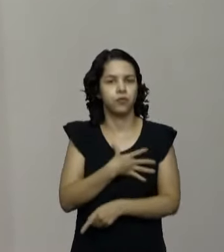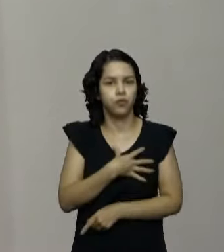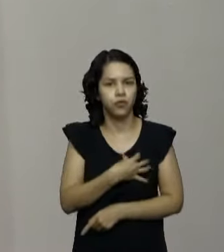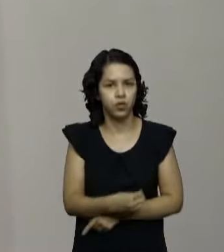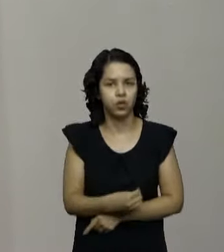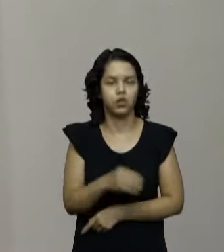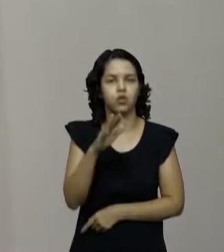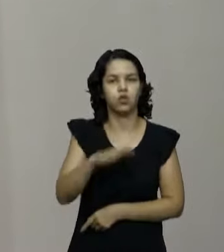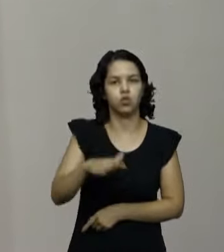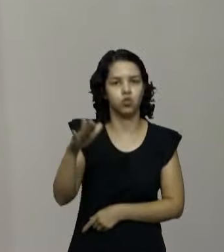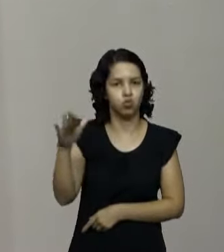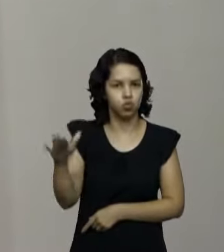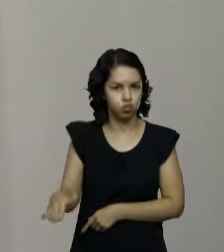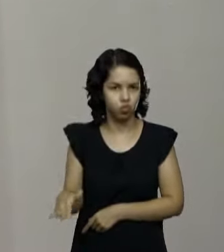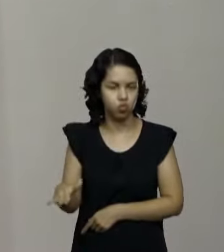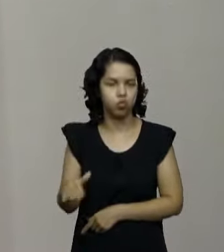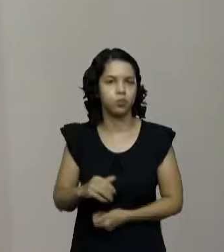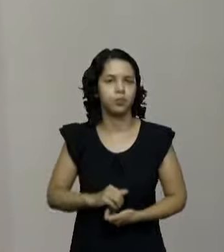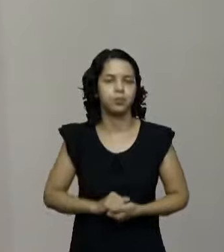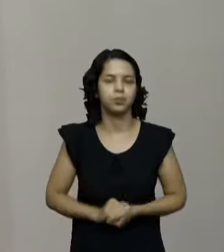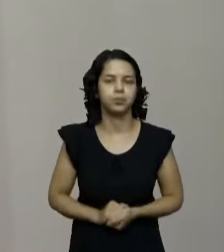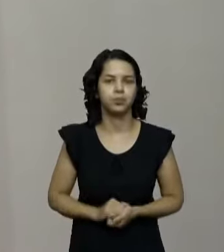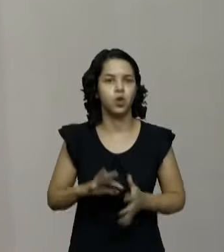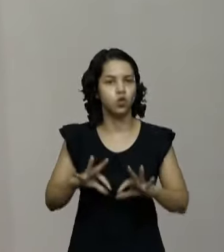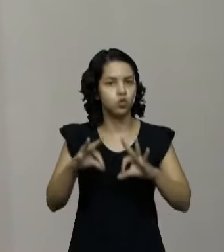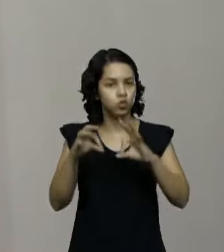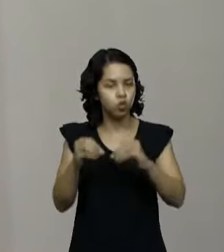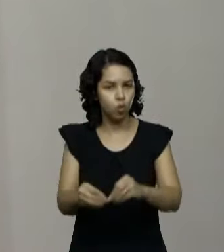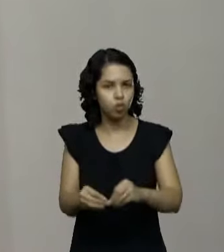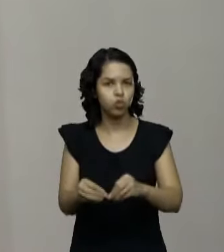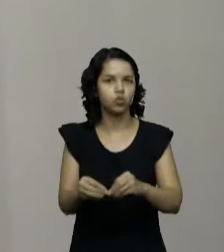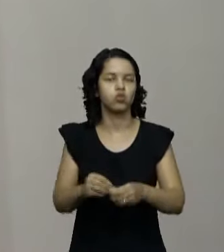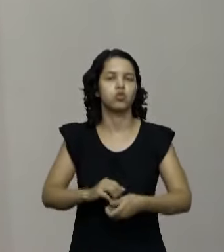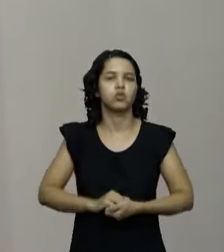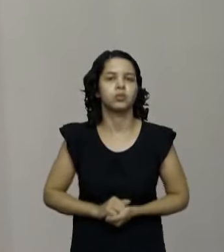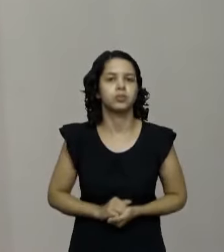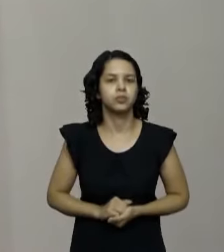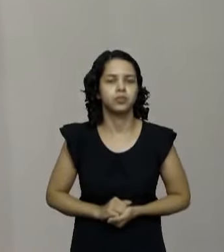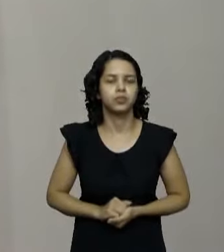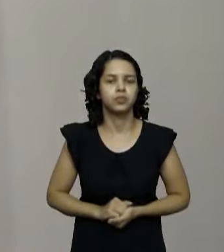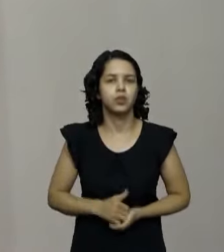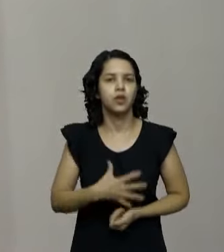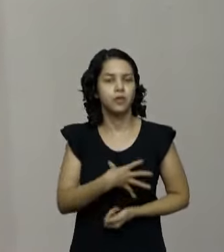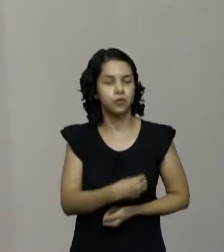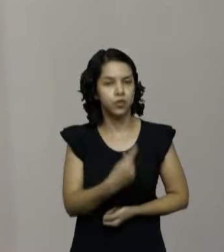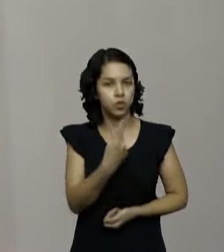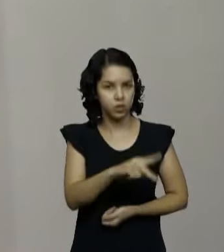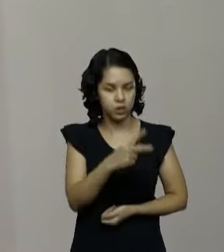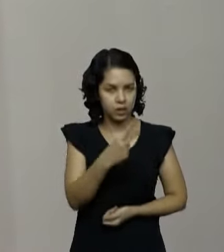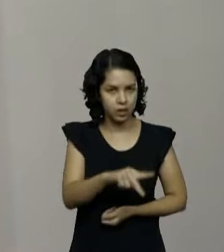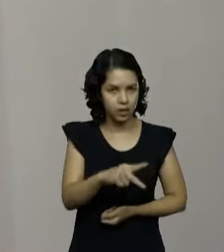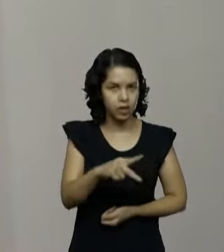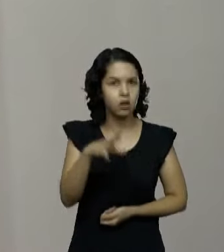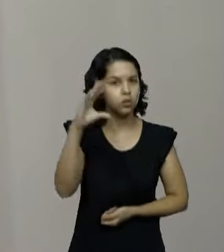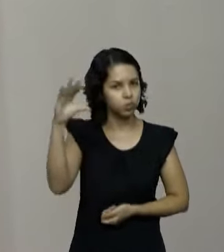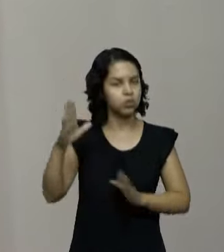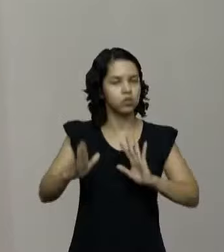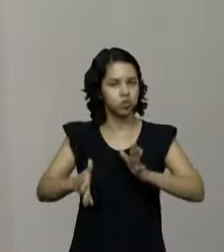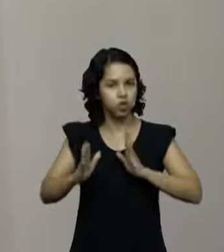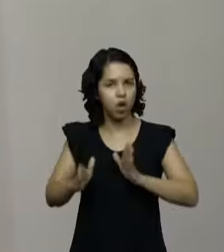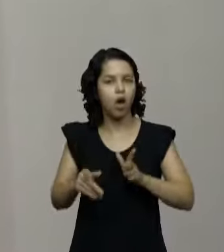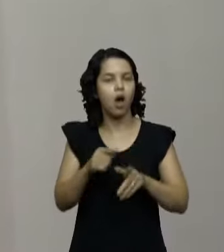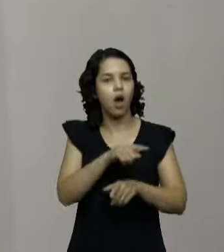são os filhos, todos atiradores, todos membros da